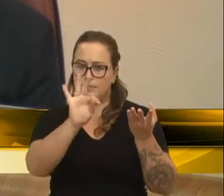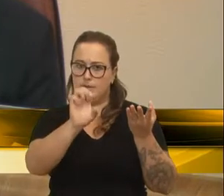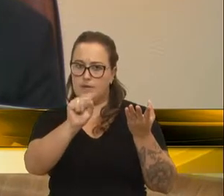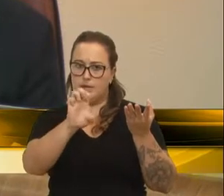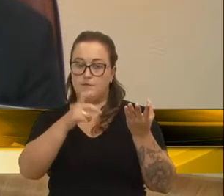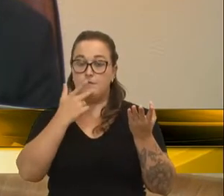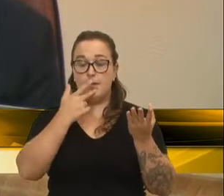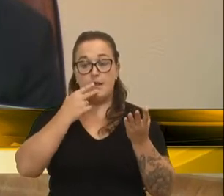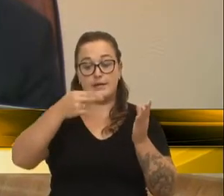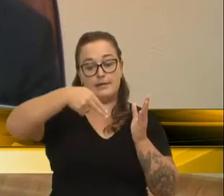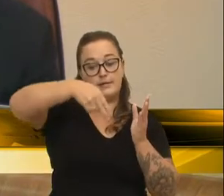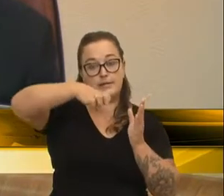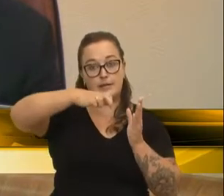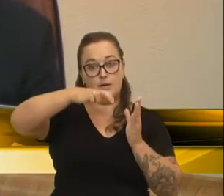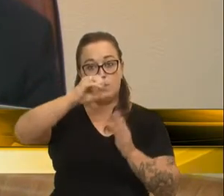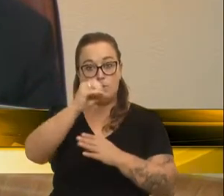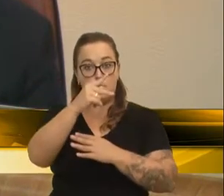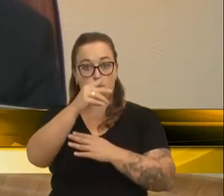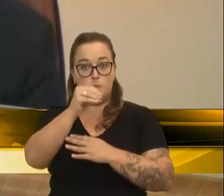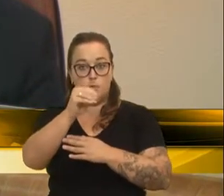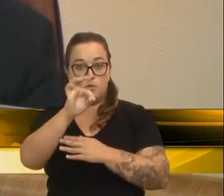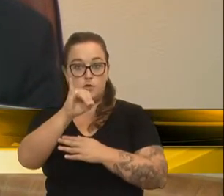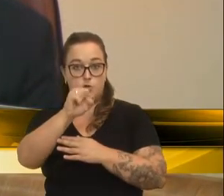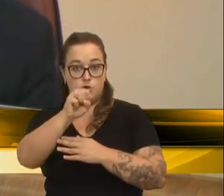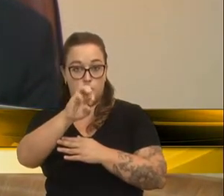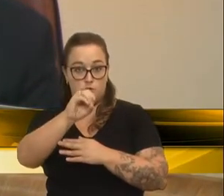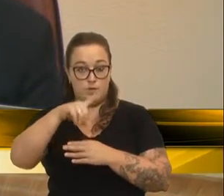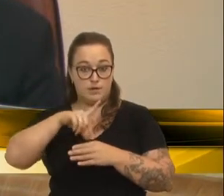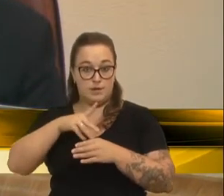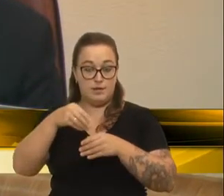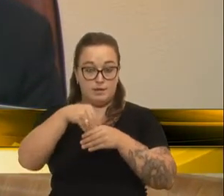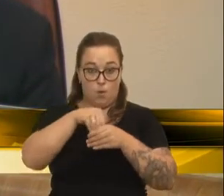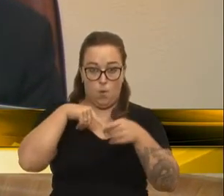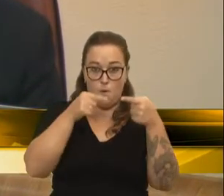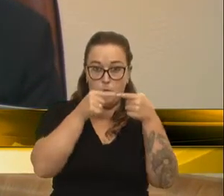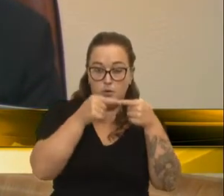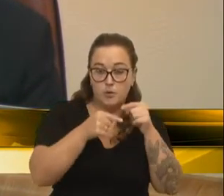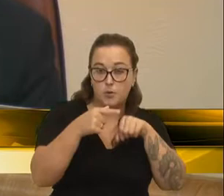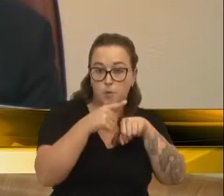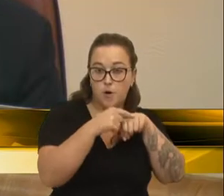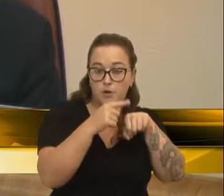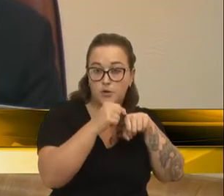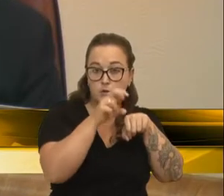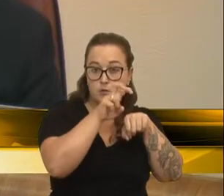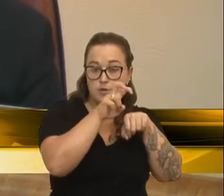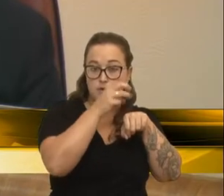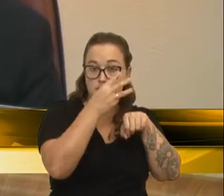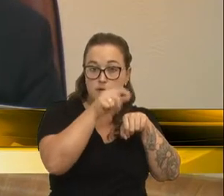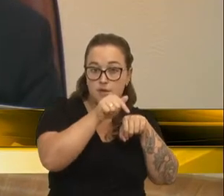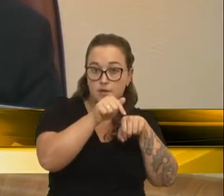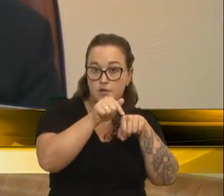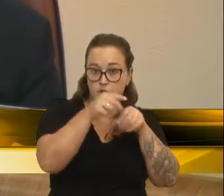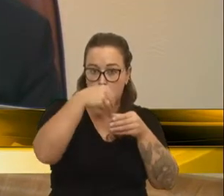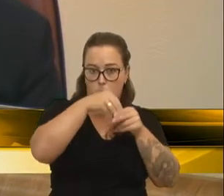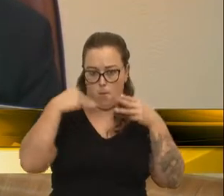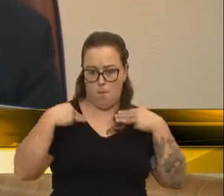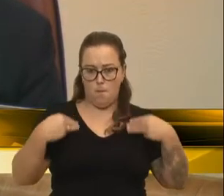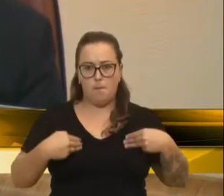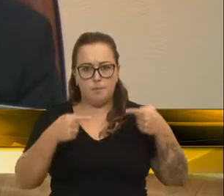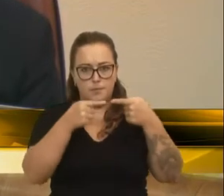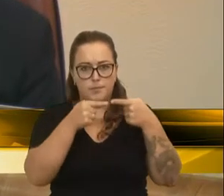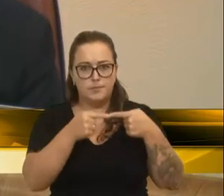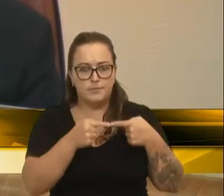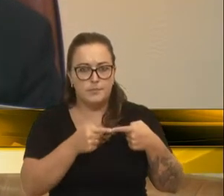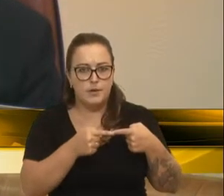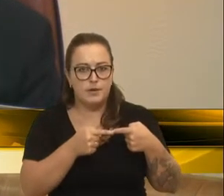nepotismo está dentro da cabeça do artigo 37, ou seja, dentro do princípio da moralidade, e que